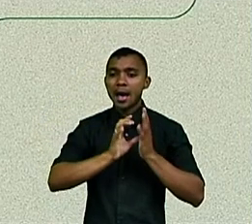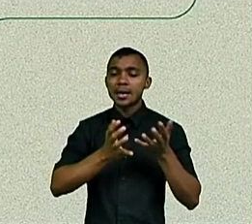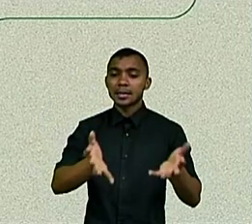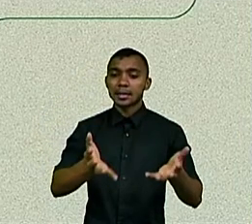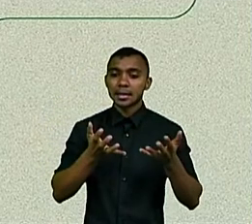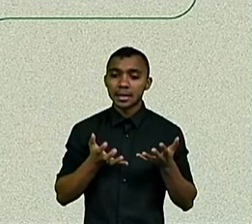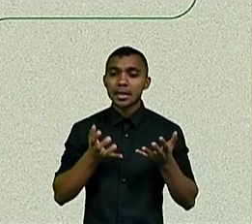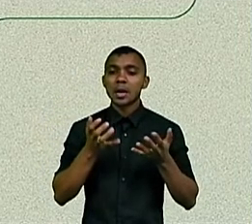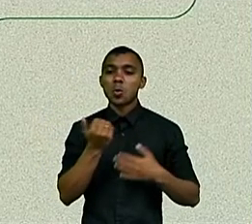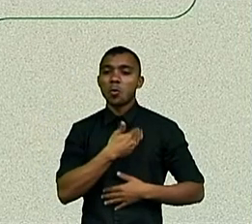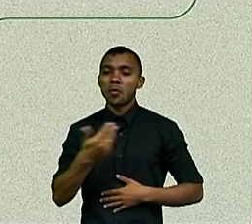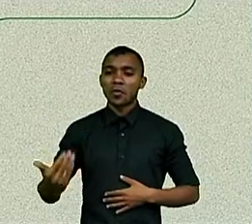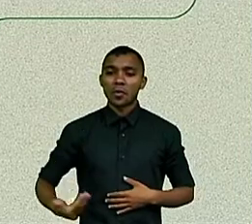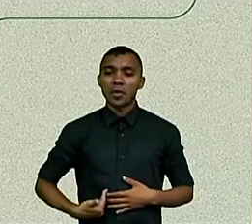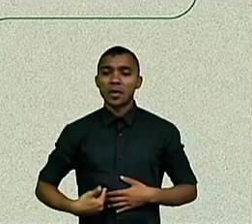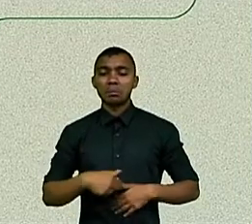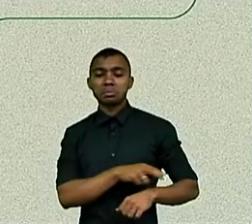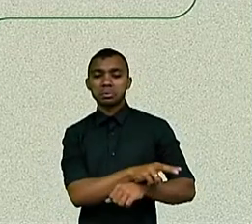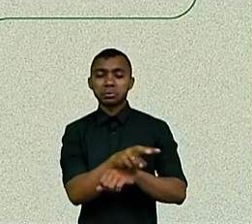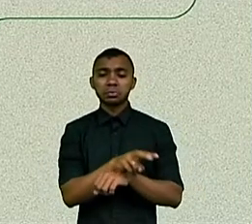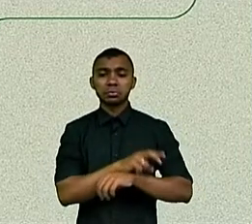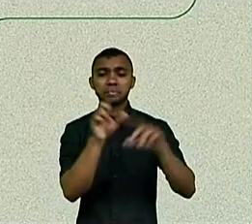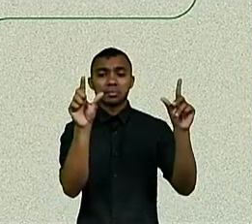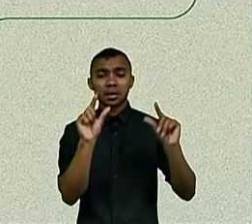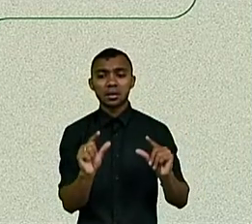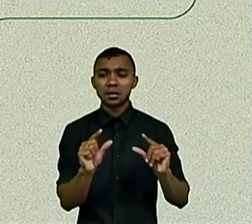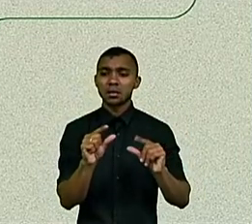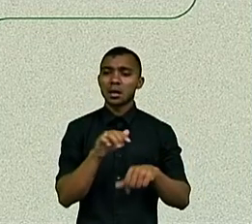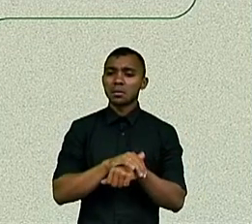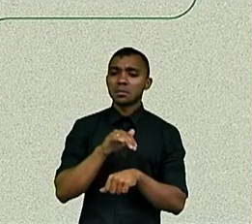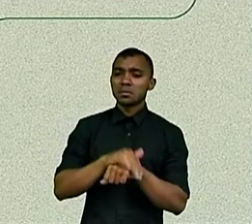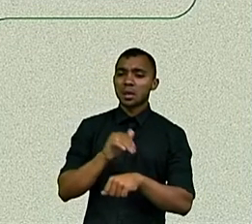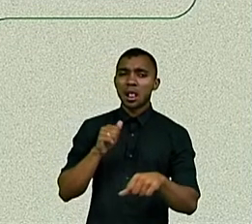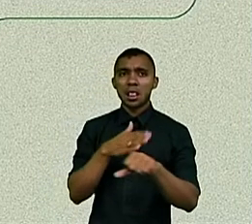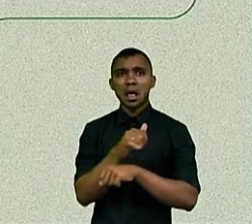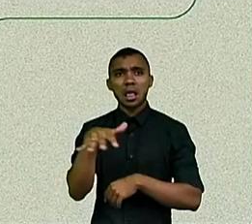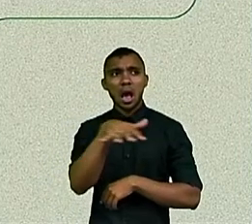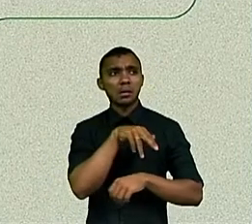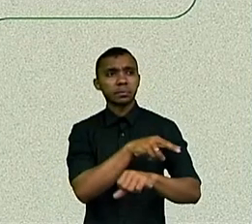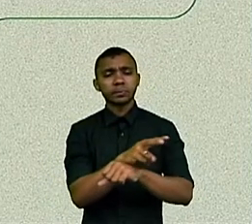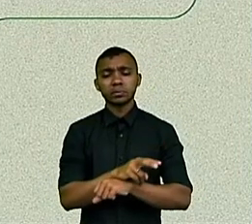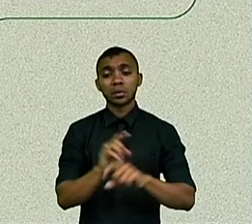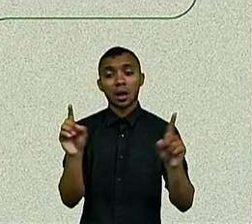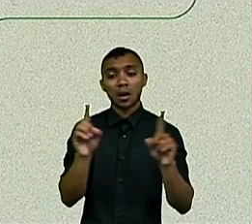era o estado interferindo pouco na economia se metendo pouco na economia